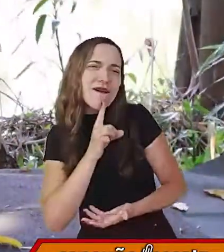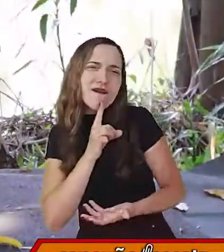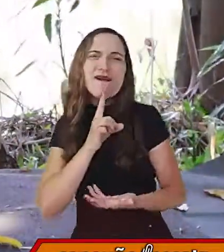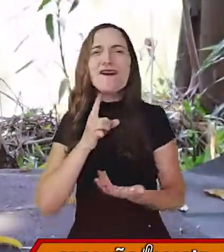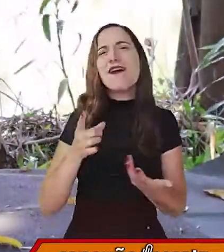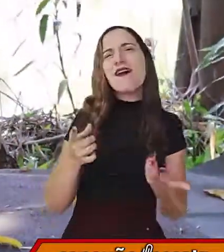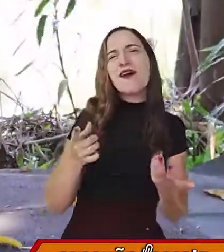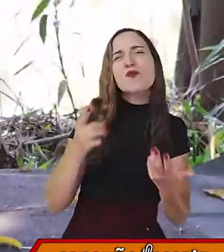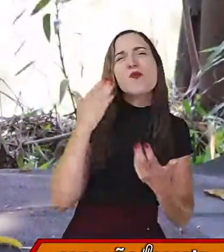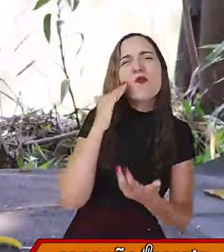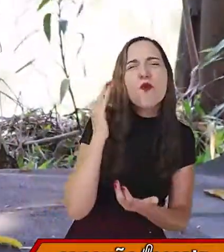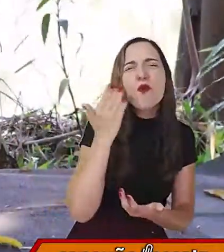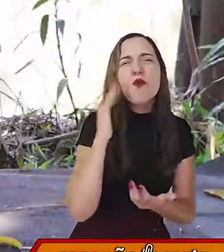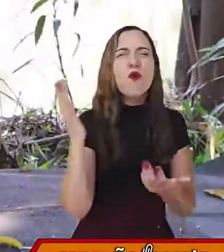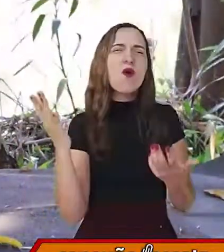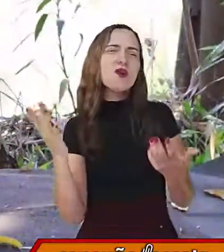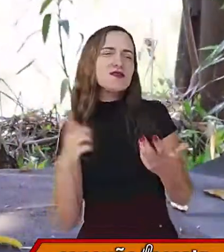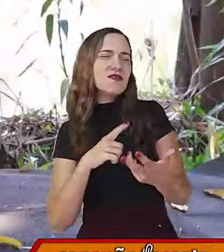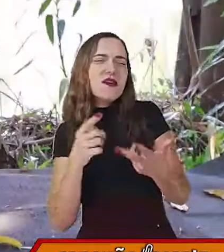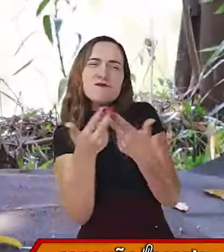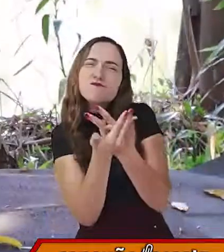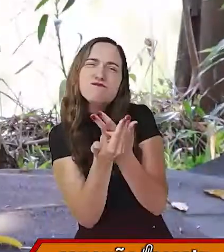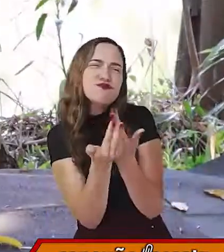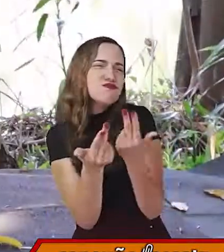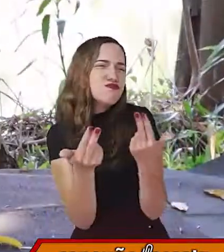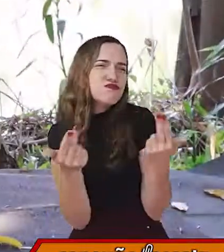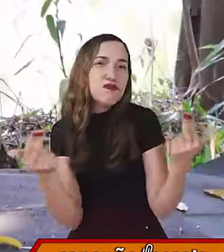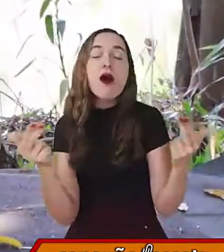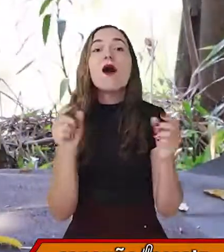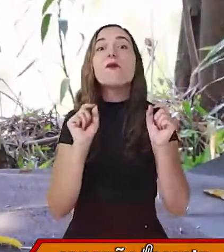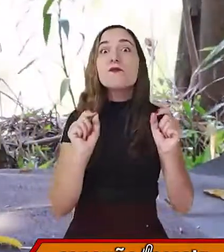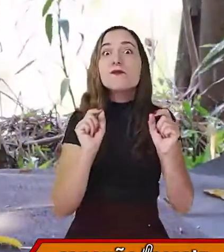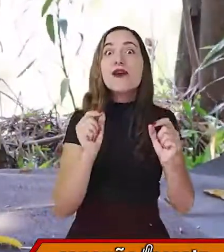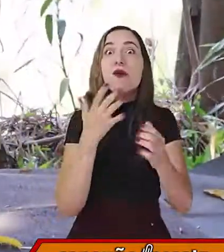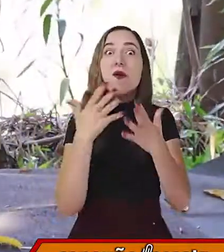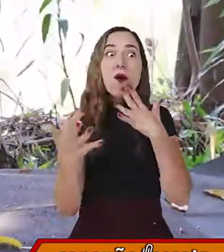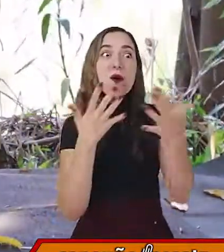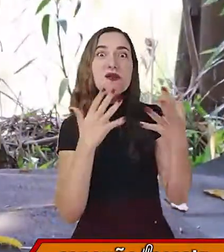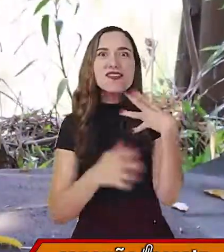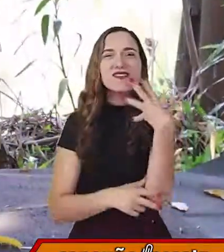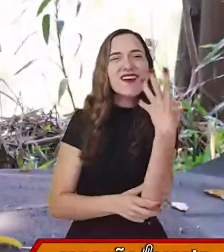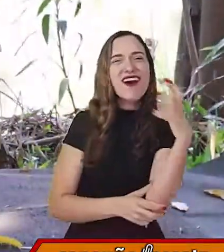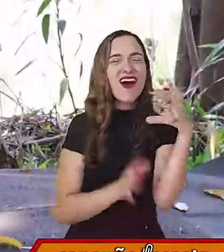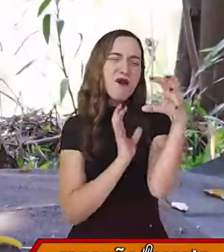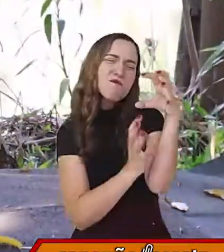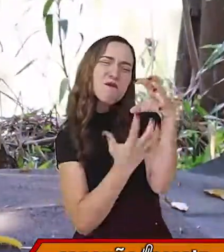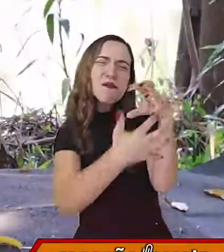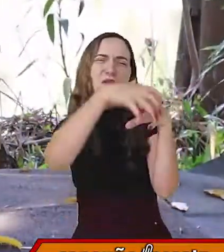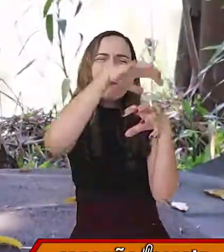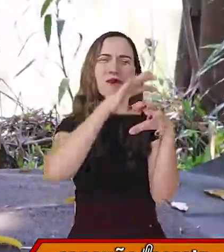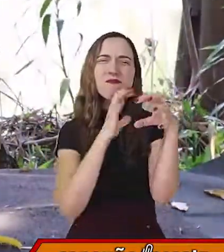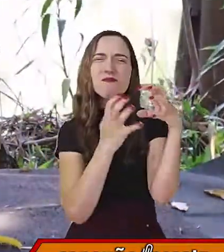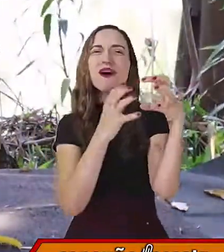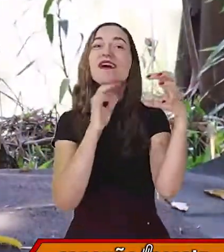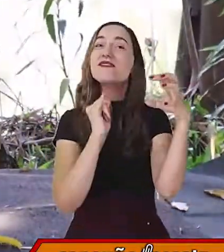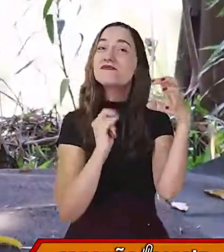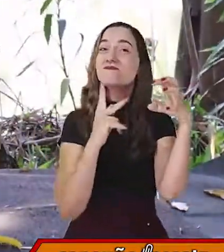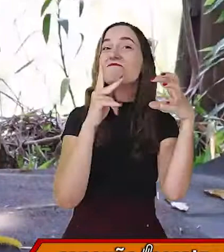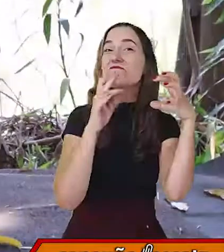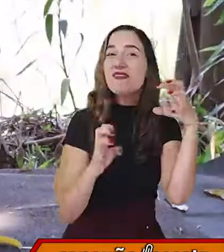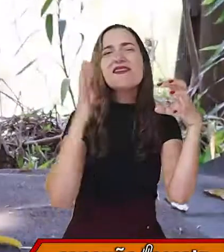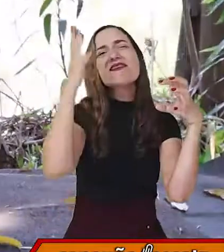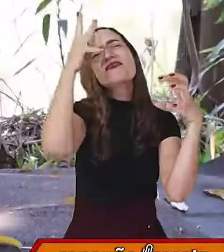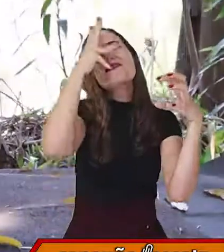amarelo, branco, rosa, púrpura, amarelo. E assim surgiu o nosso ipê maravilhoso, que floresce nessa